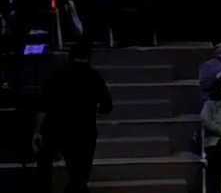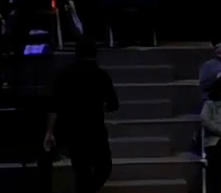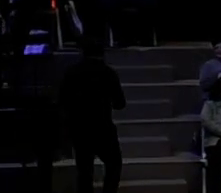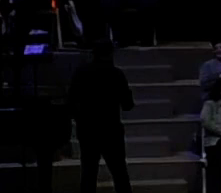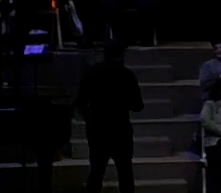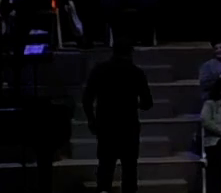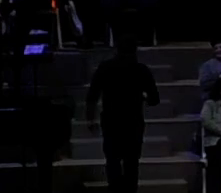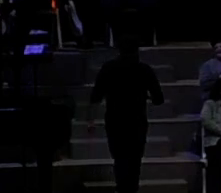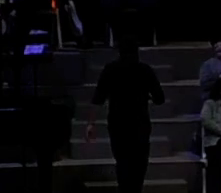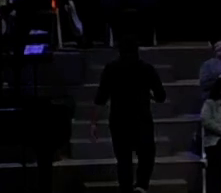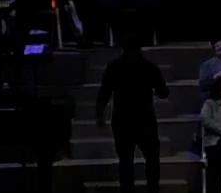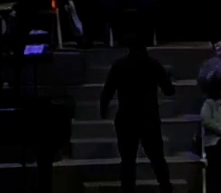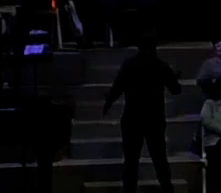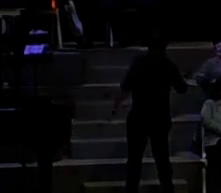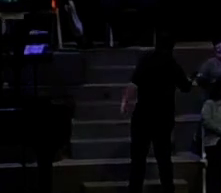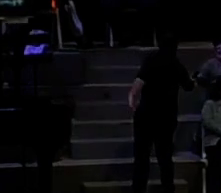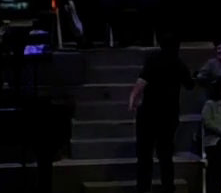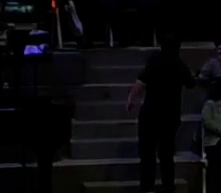Ai.